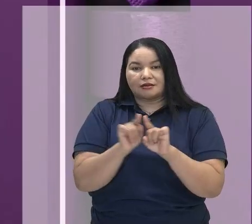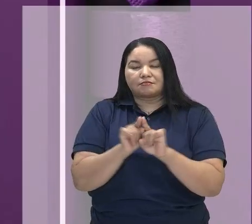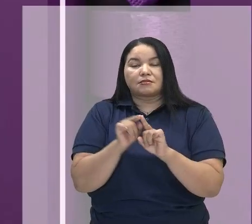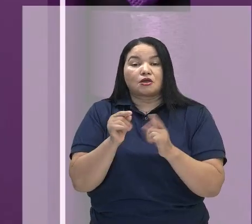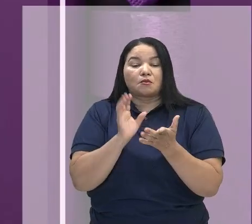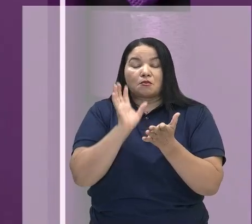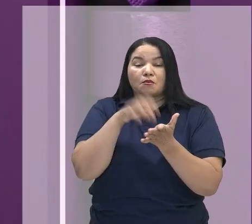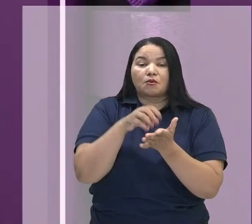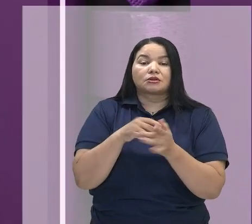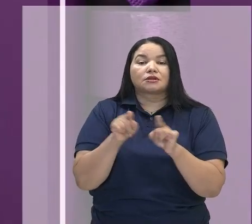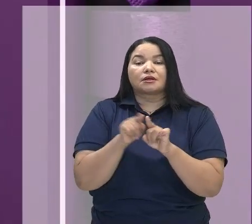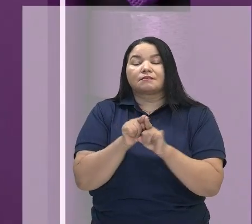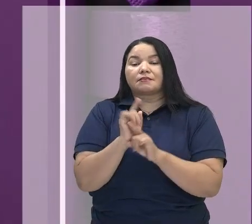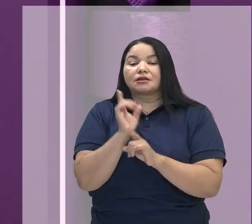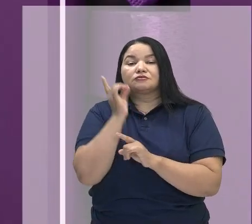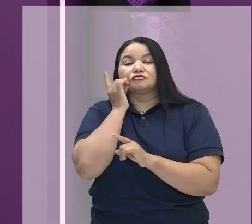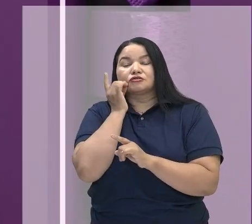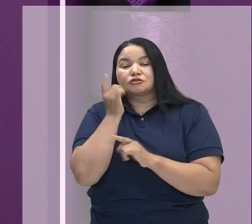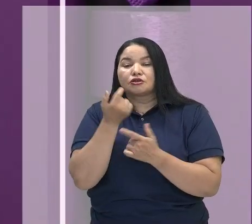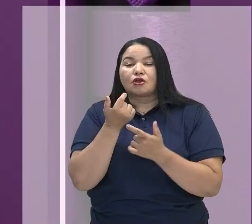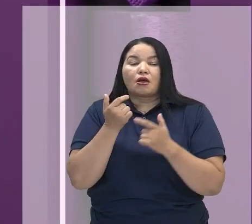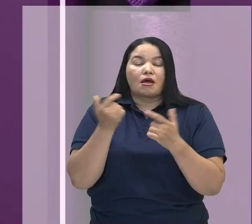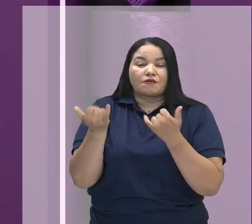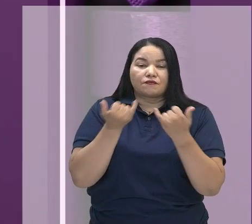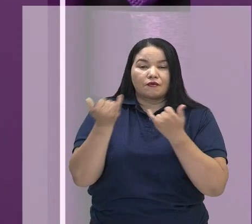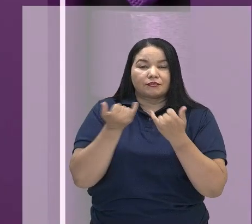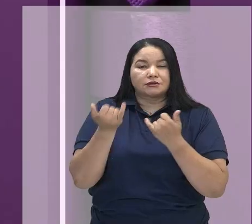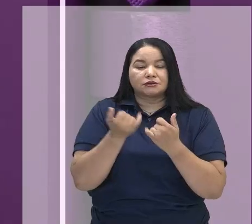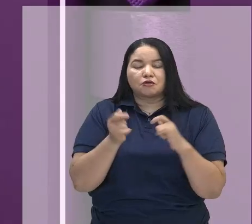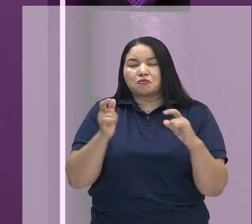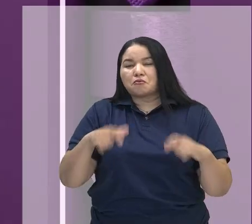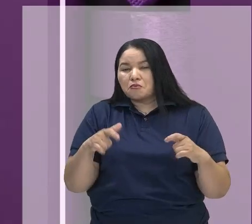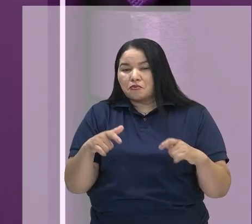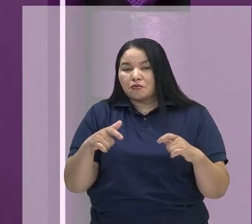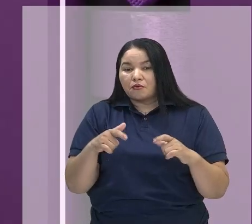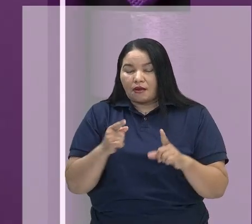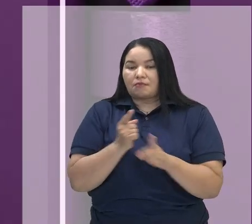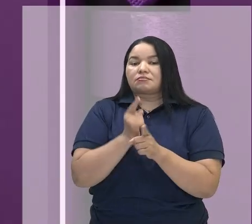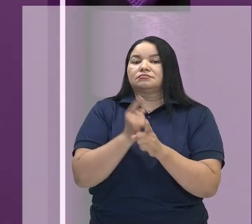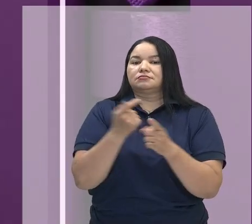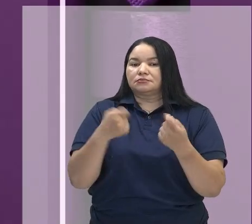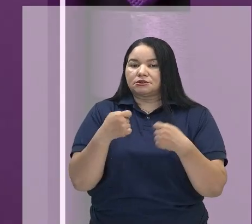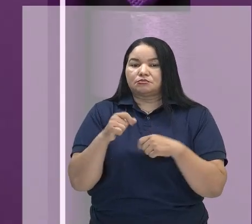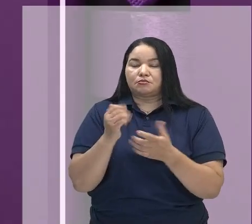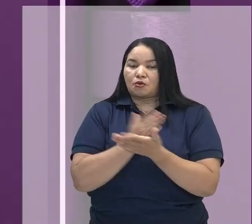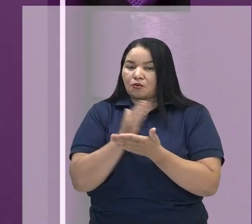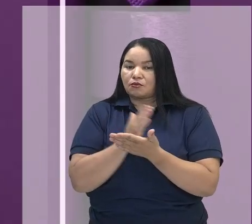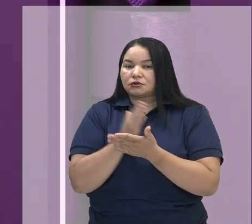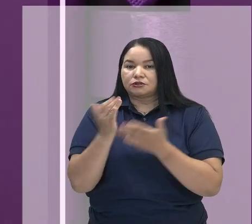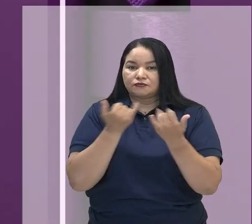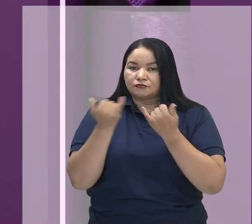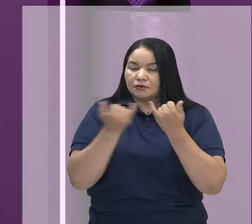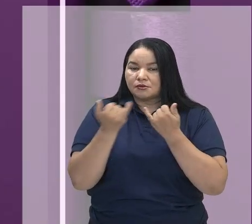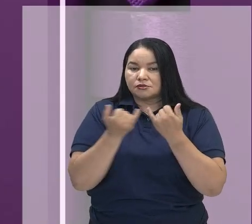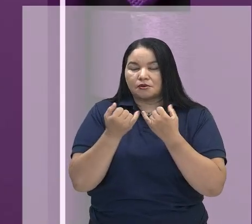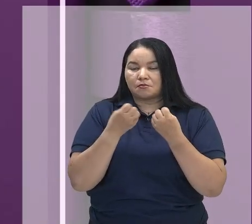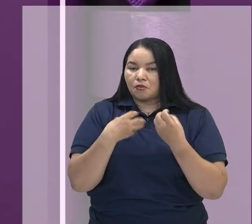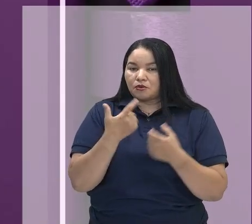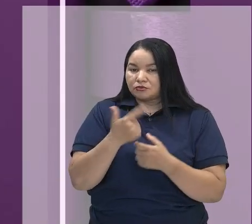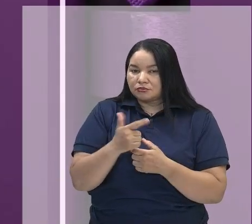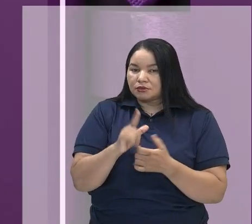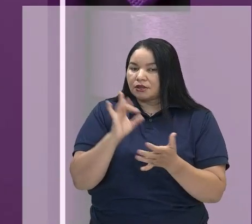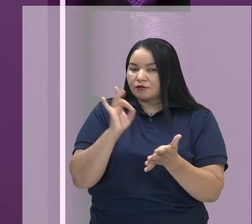e para a data, de onde esses dados estão saindo, porque existem muitas informações aí que não são